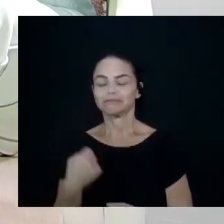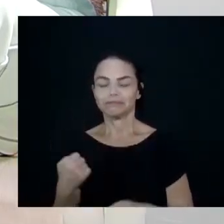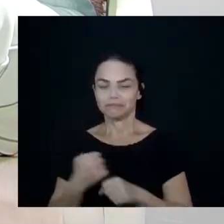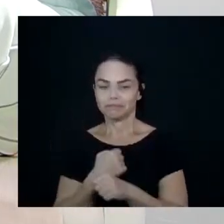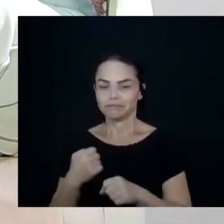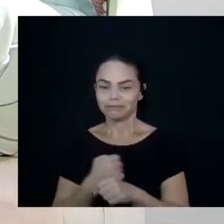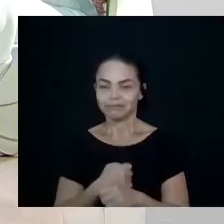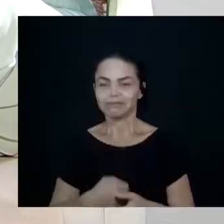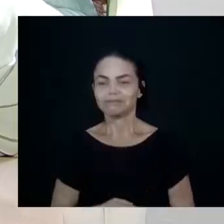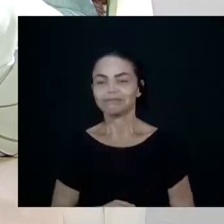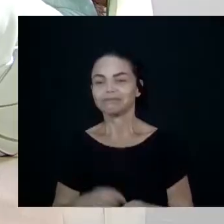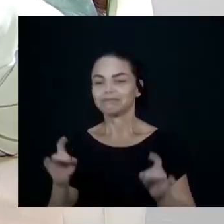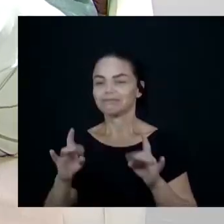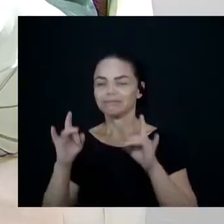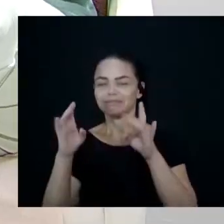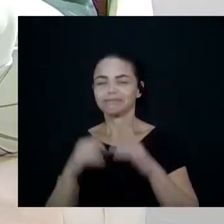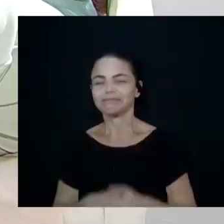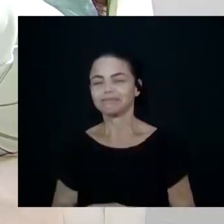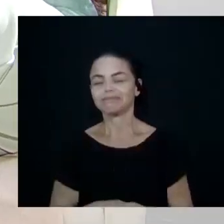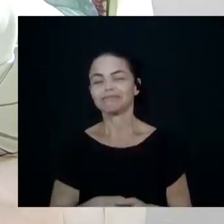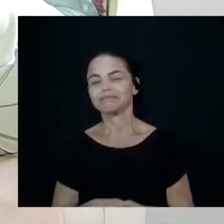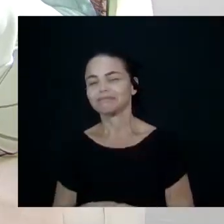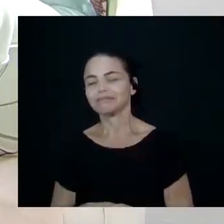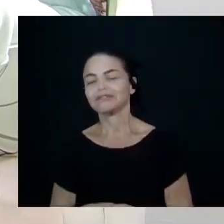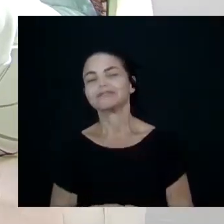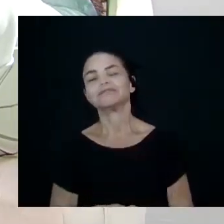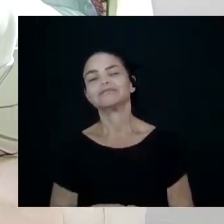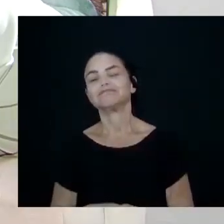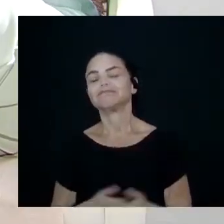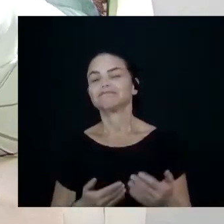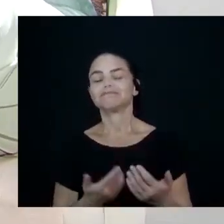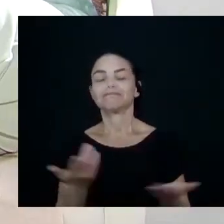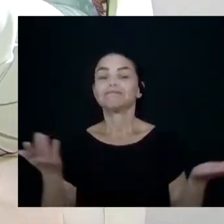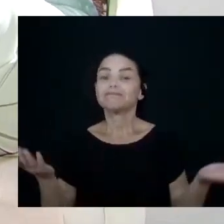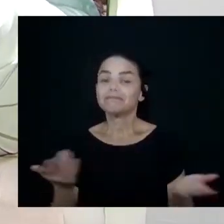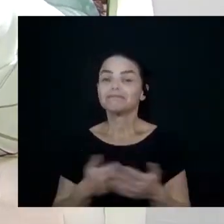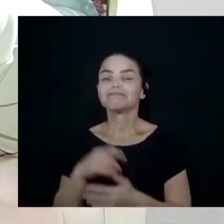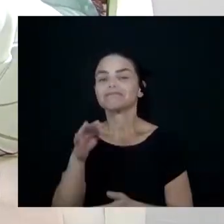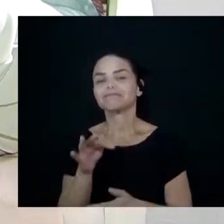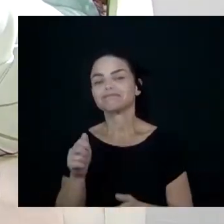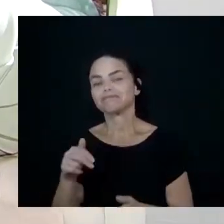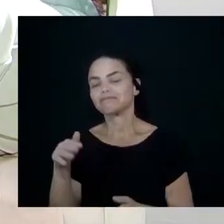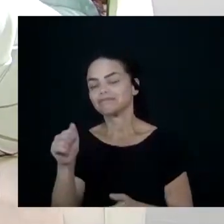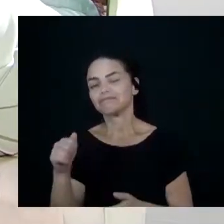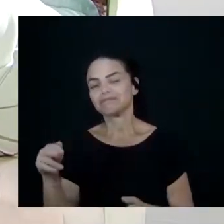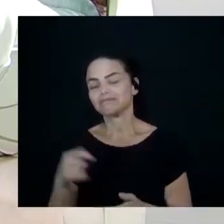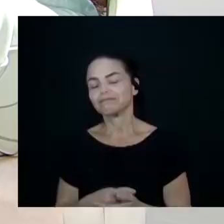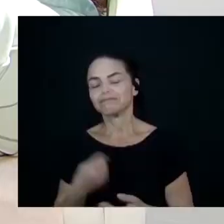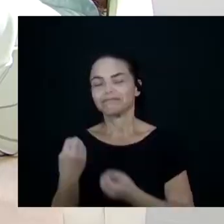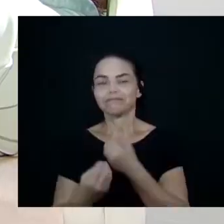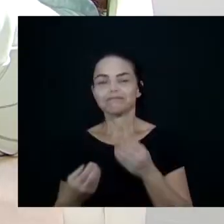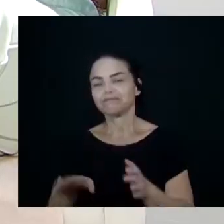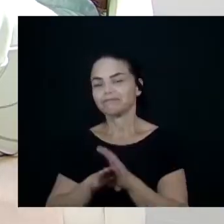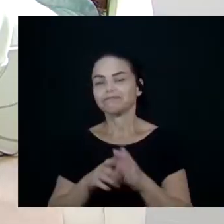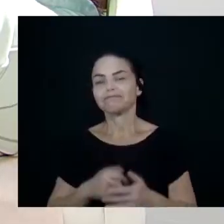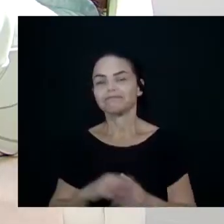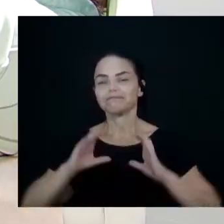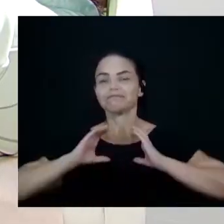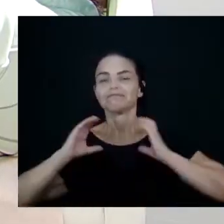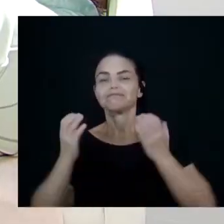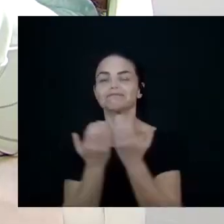mais tranquila, que é exclusiva, digamos assim. É o bebê novo. Mas e aí, Fabiana, nessa caminhada, como você